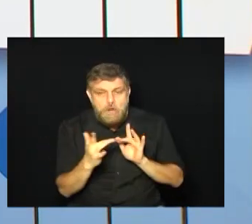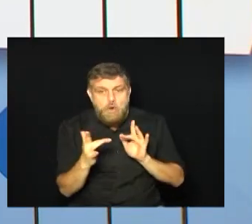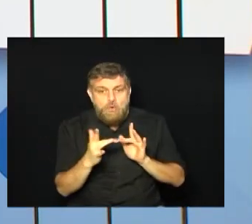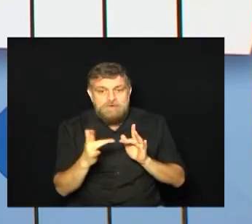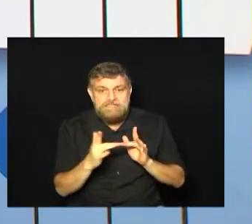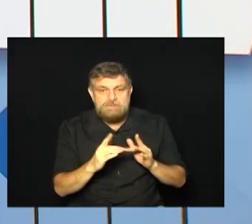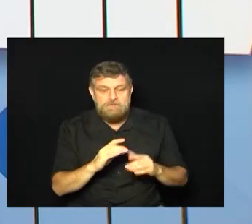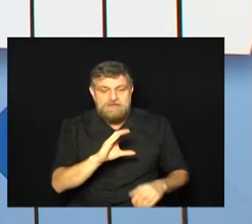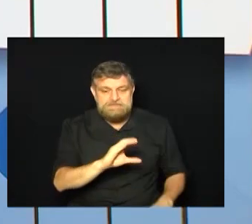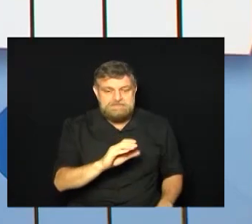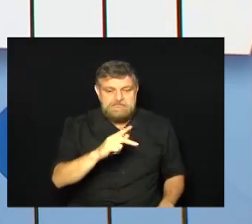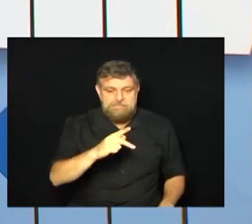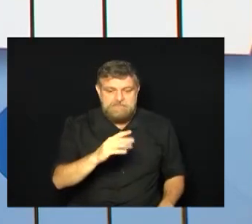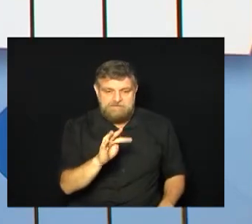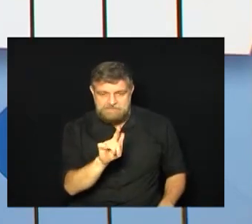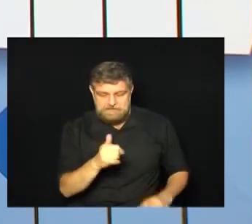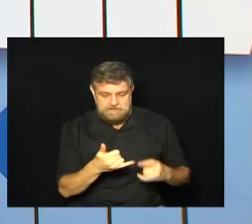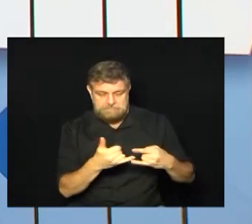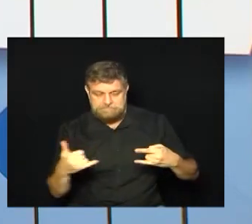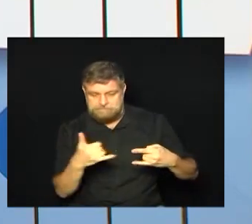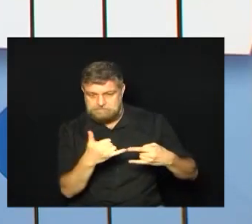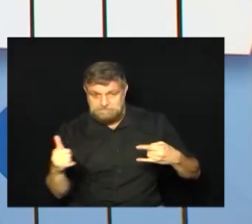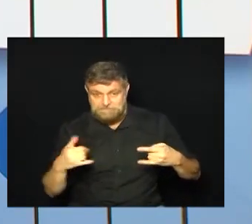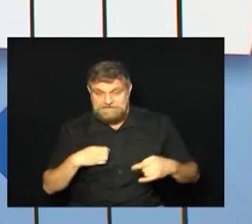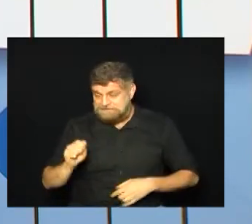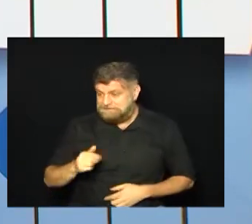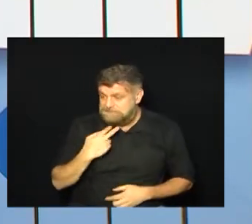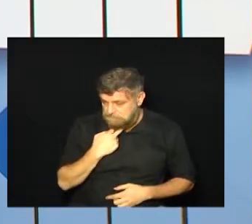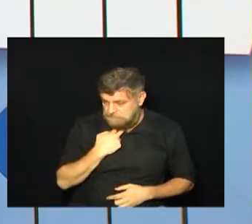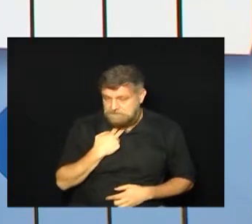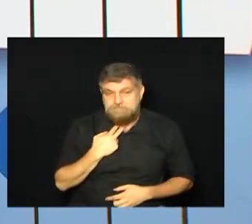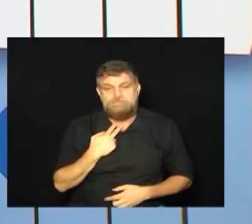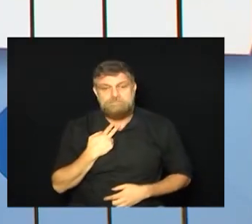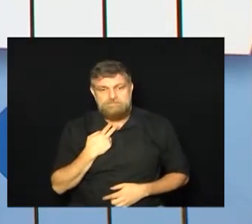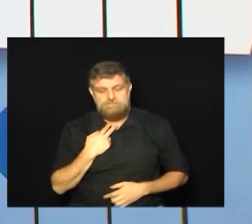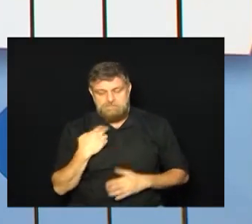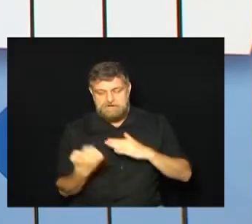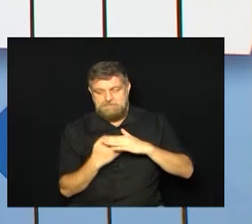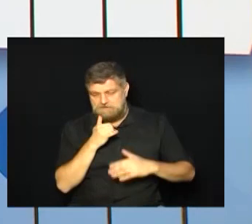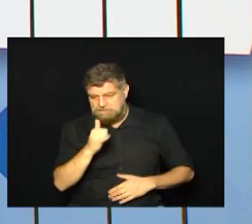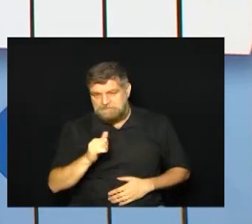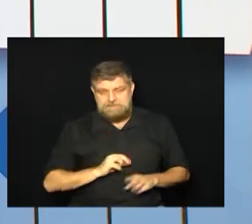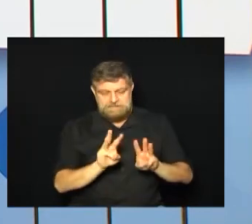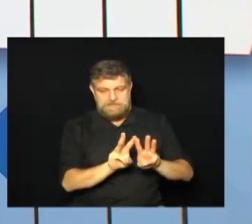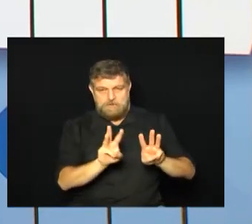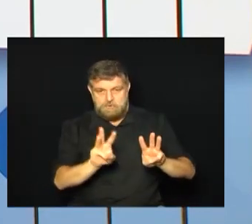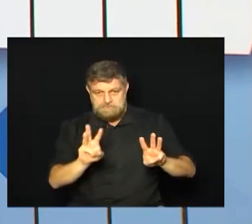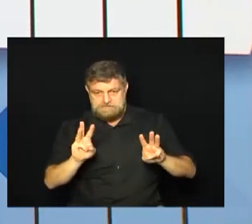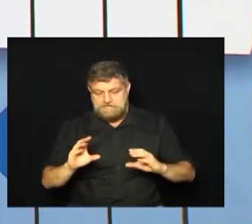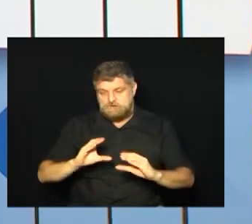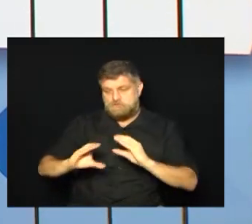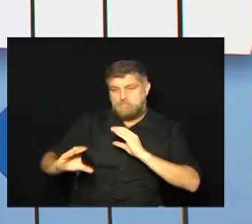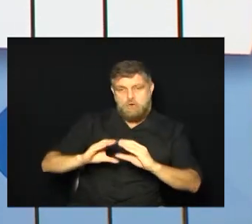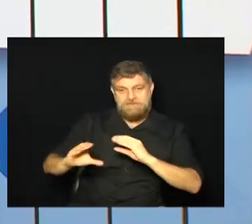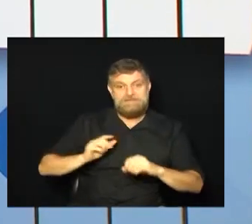a CPFL. Inicialmente vai ser automático, mas caso não seja possível, a CPFL tem o site, que é o canal de comunicação, tem